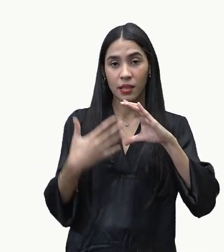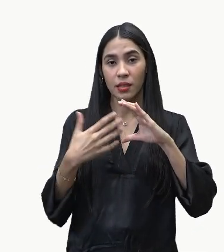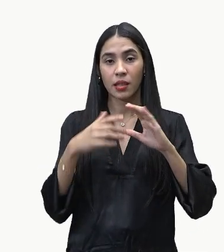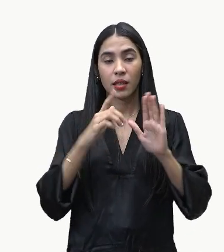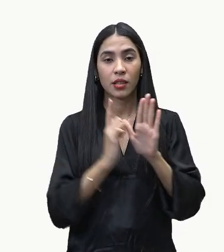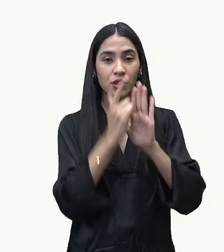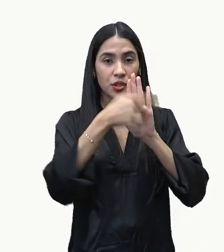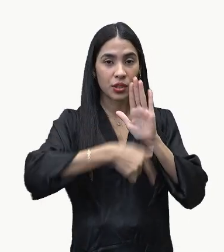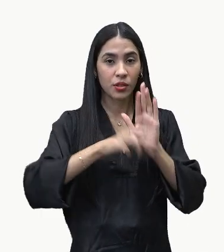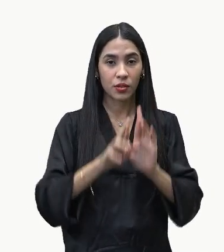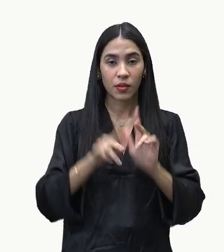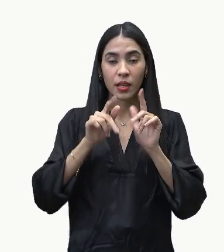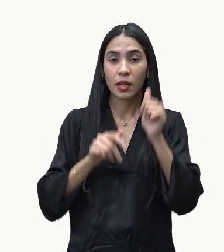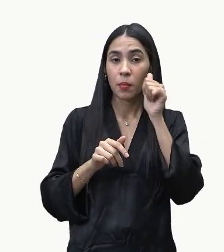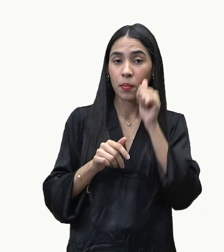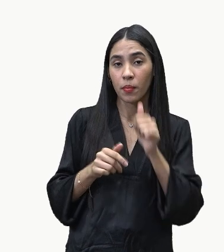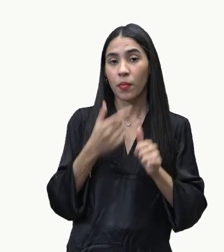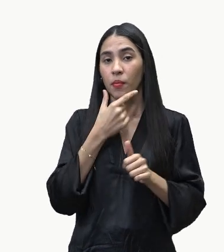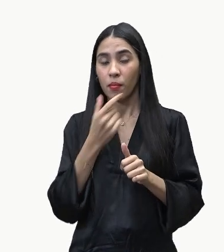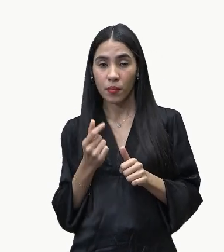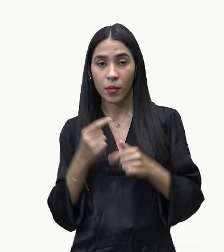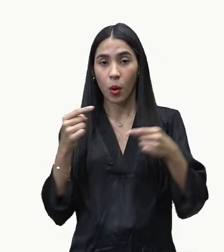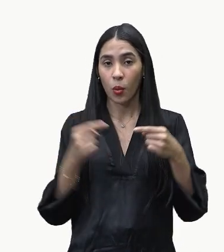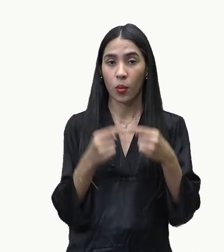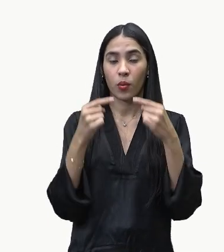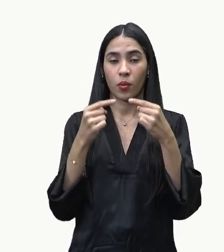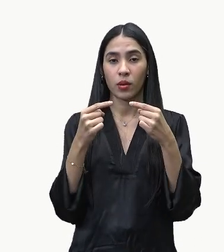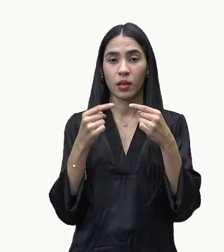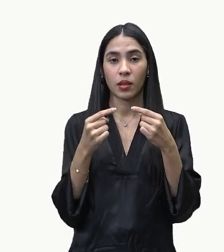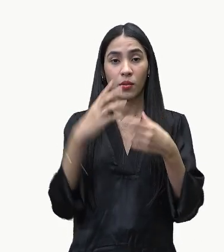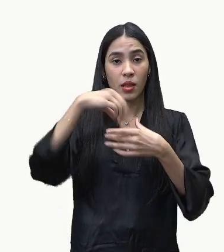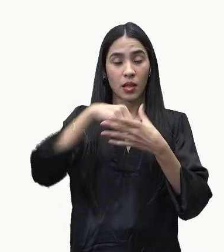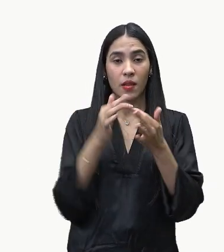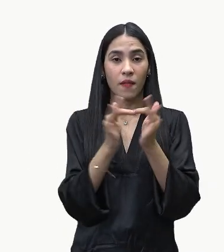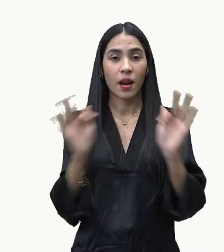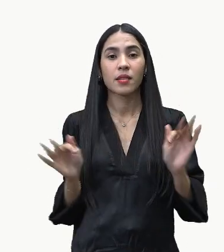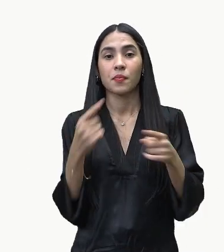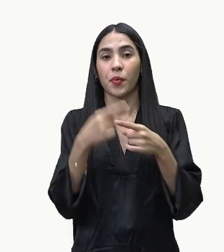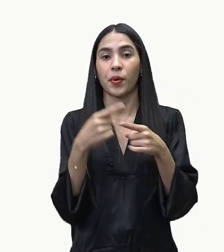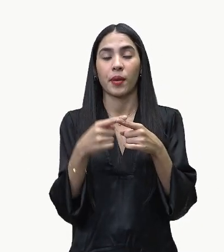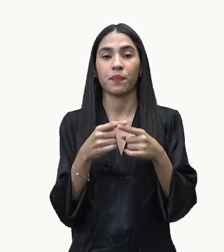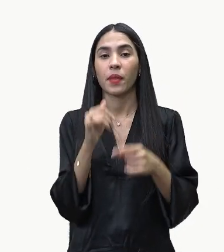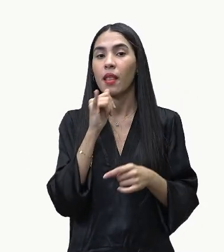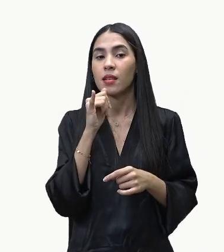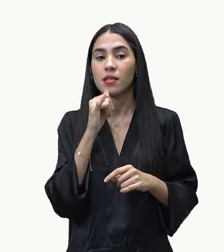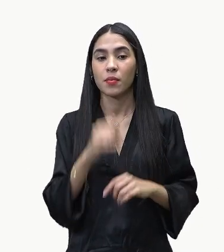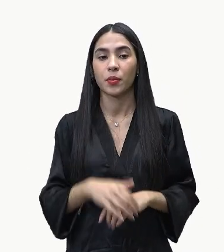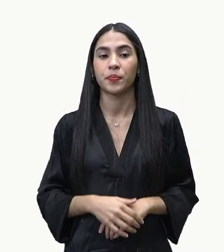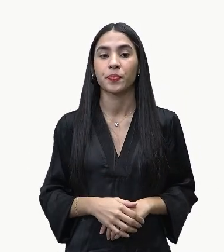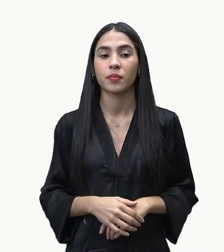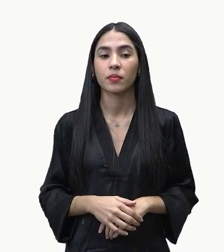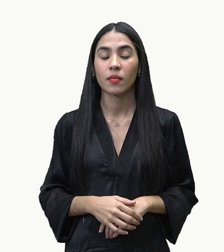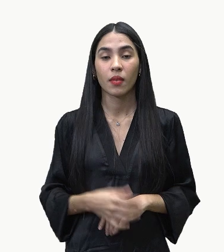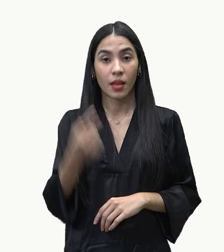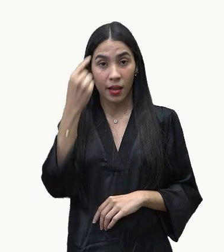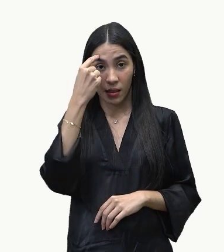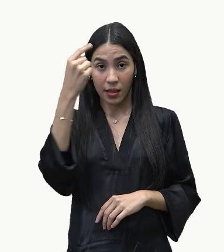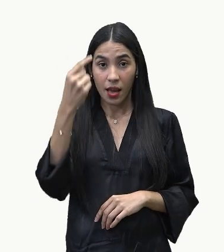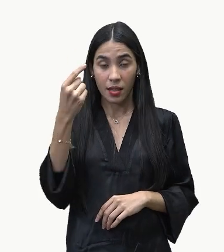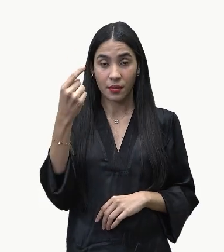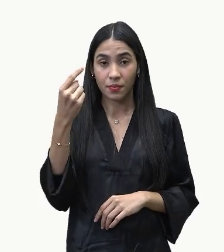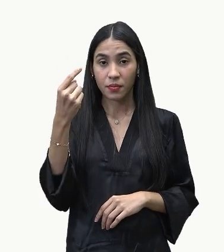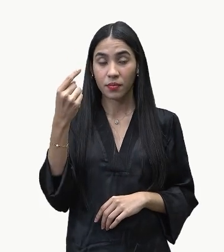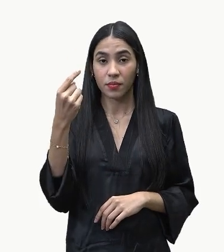gêneros diferentes, né, masculino e feminino, que estão concordando entre si por conta da ideia que